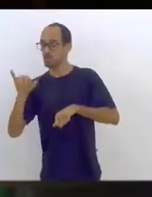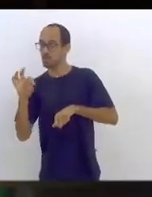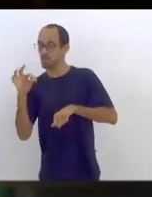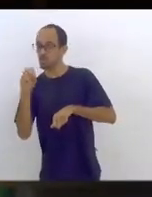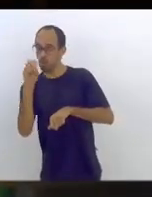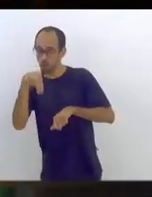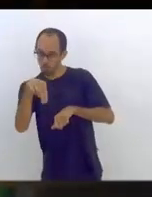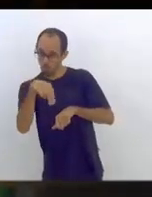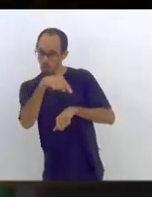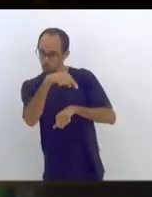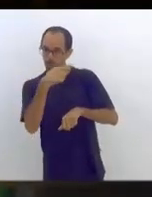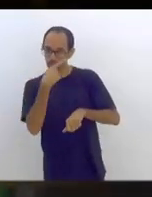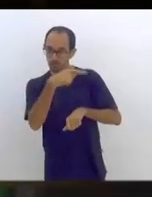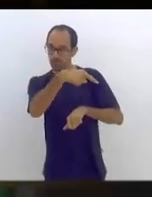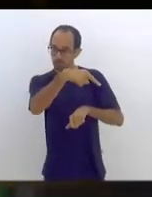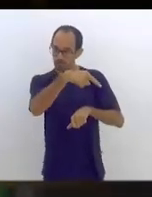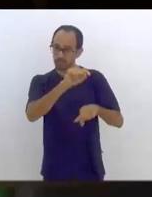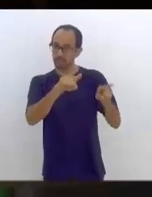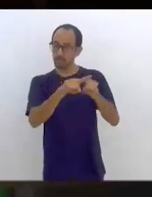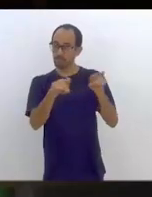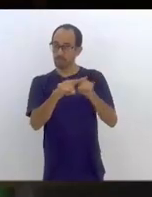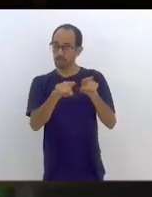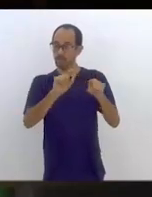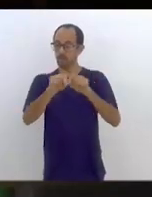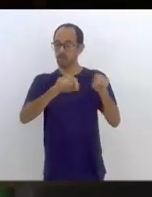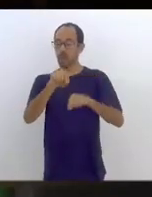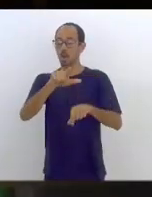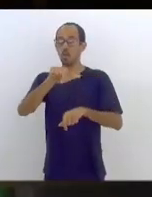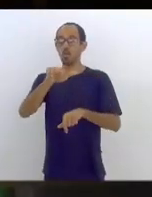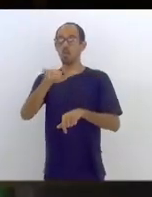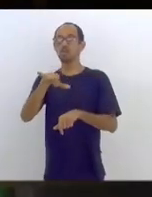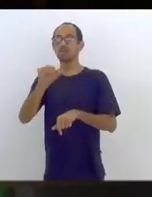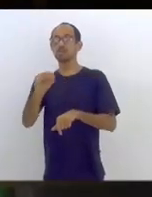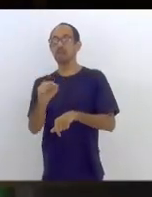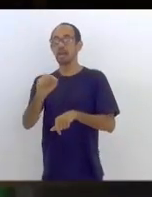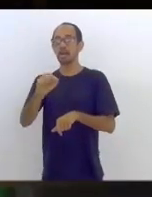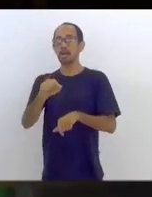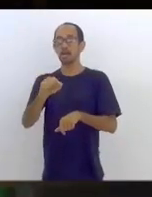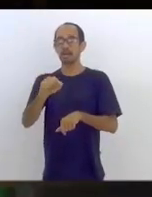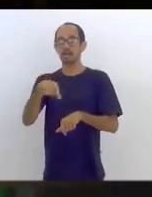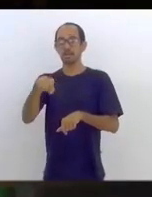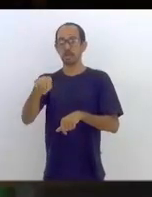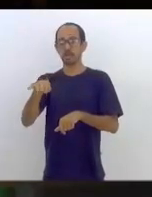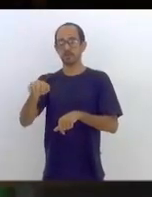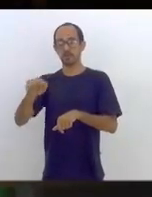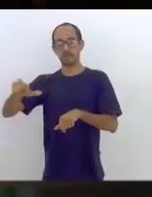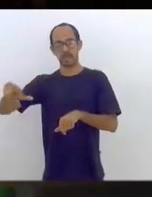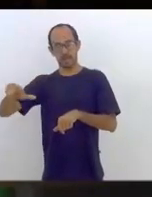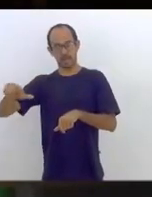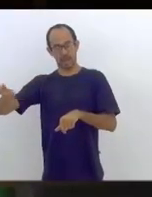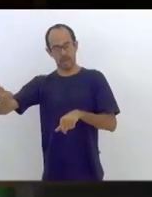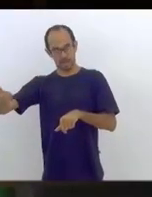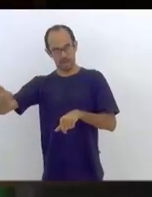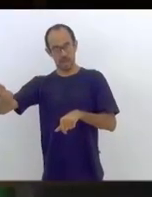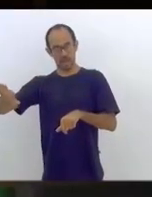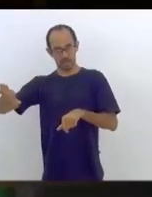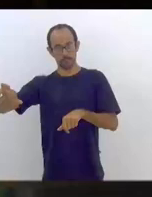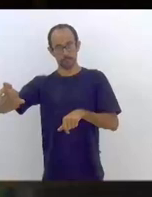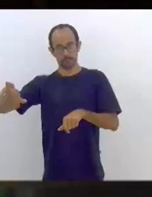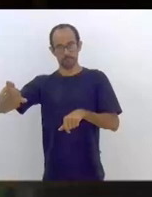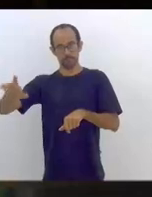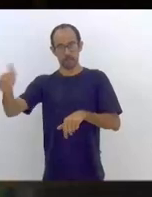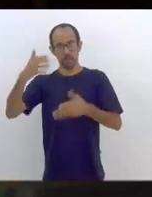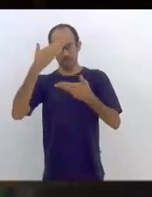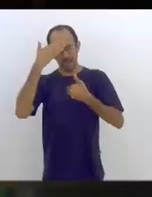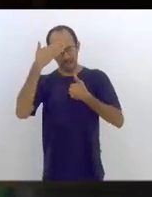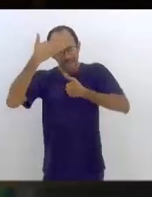respeitos. Como também Lúcia Xavier, então, Jurema Werneck me representa. Eu queria agradecer a indicação desse